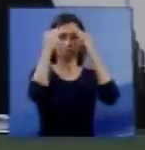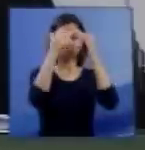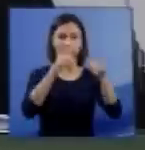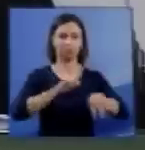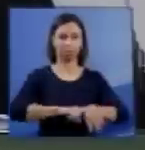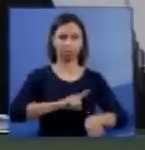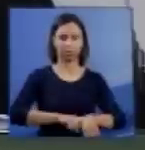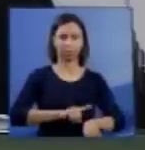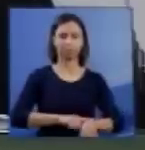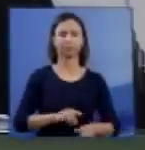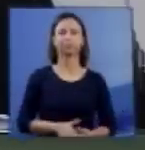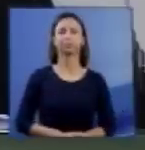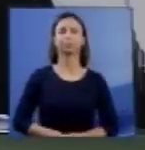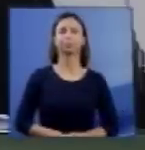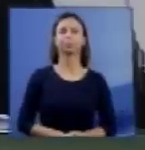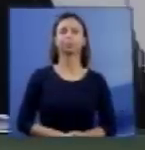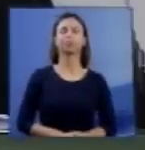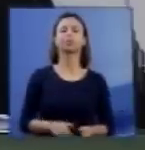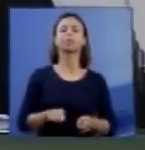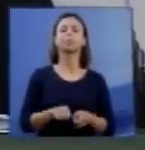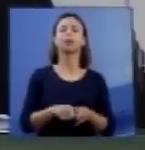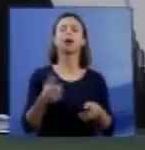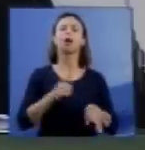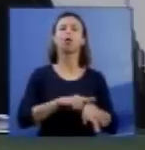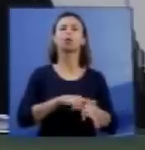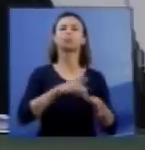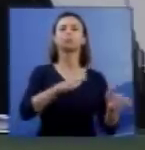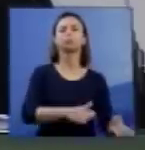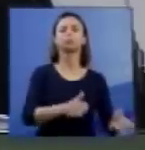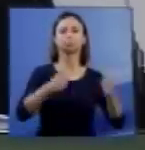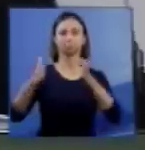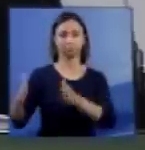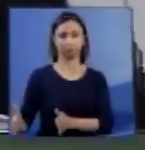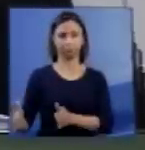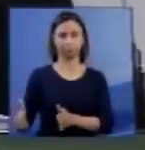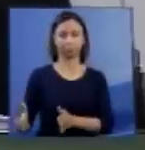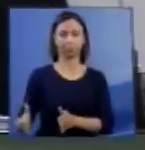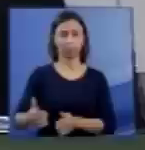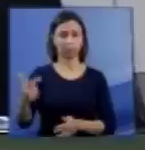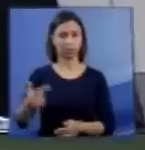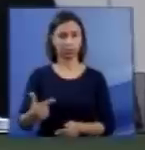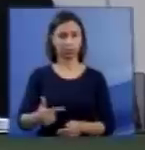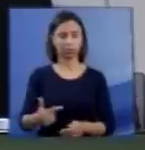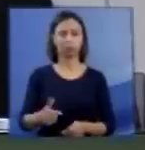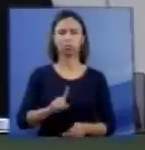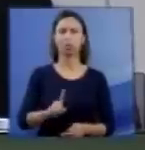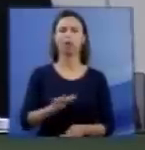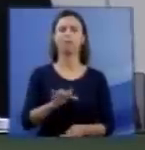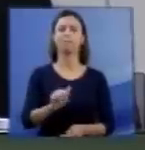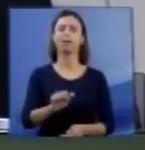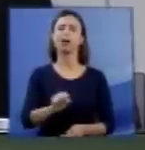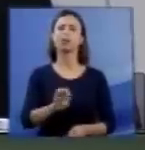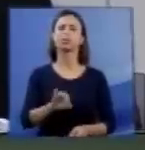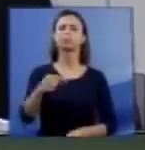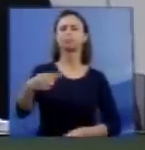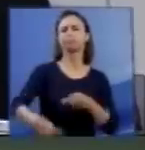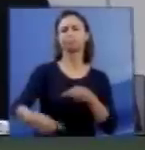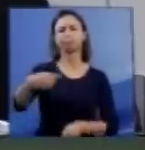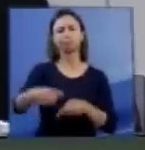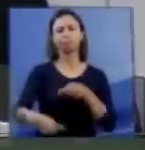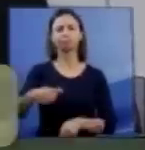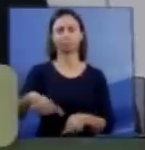e passamos à fase subsequente que não é uma fase propriamente de